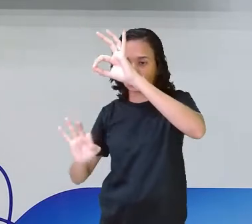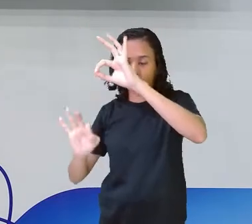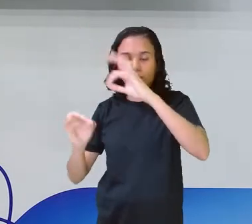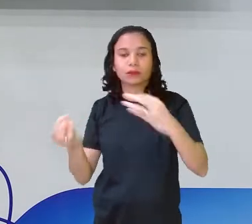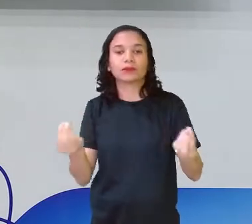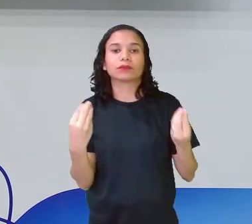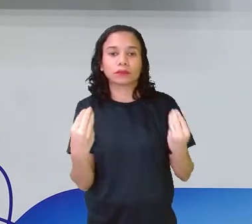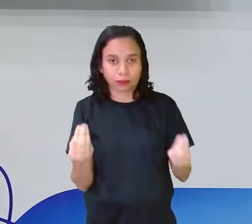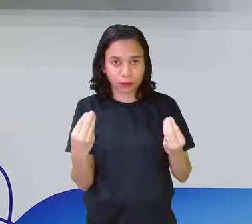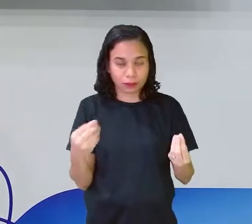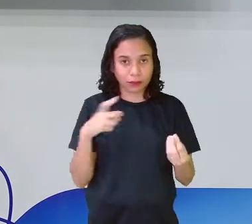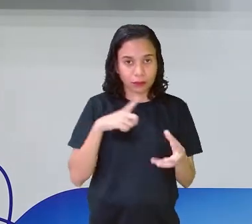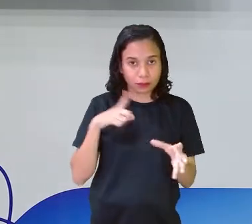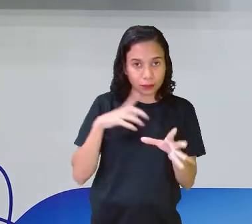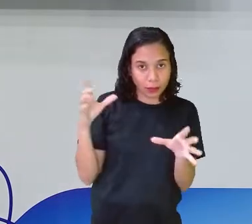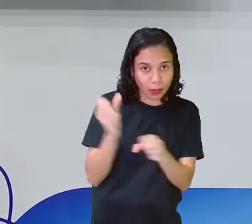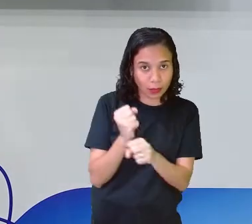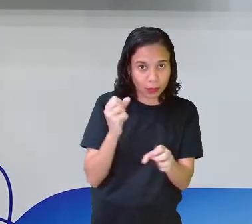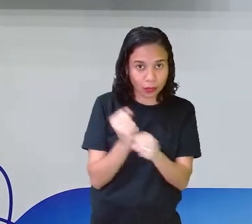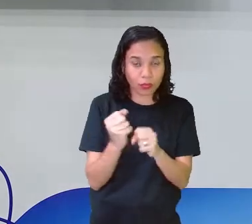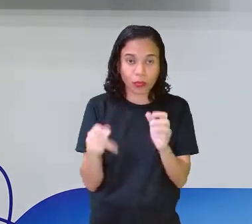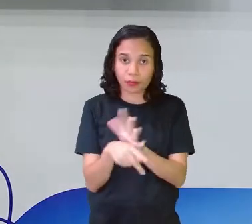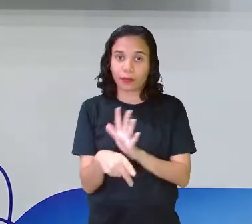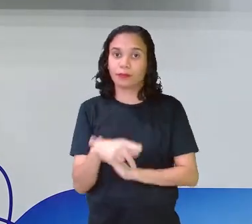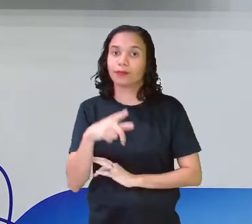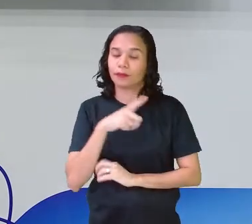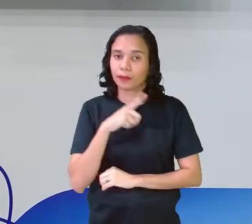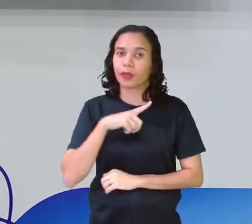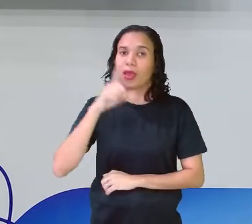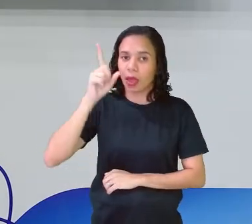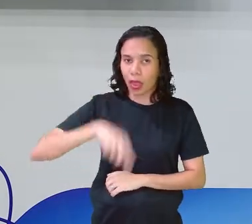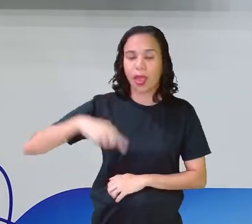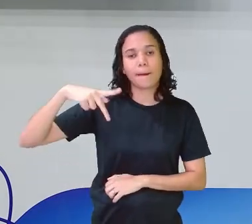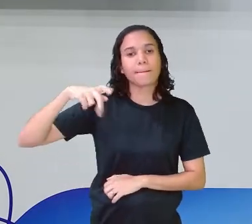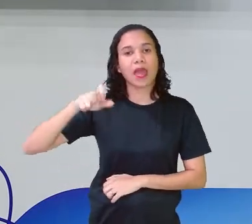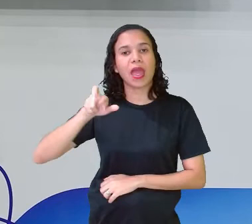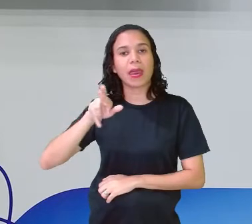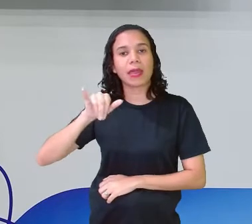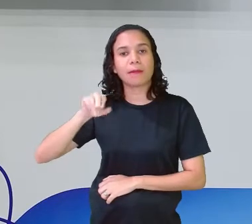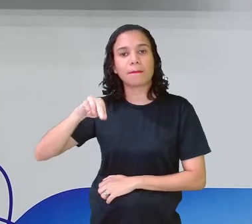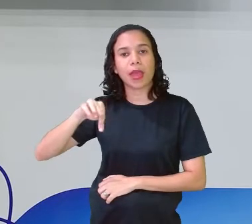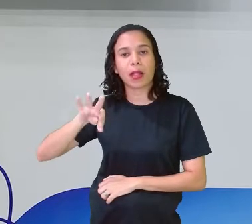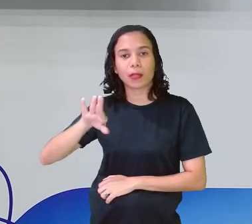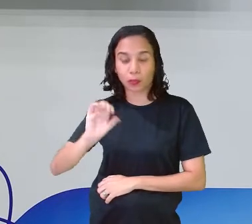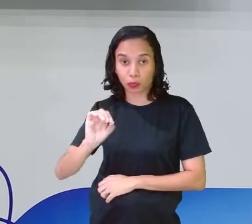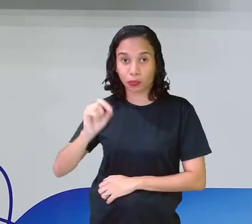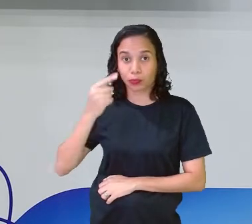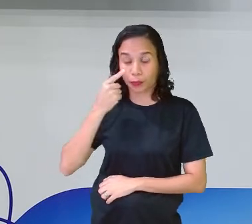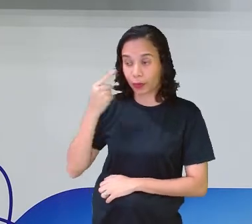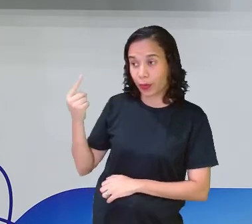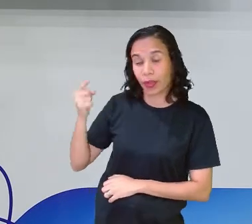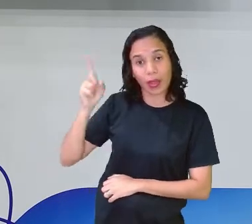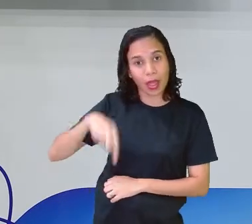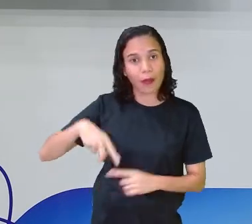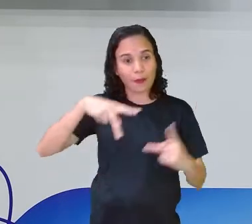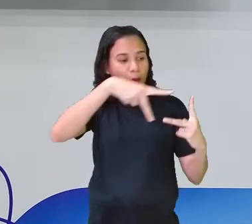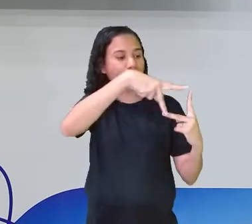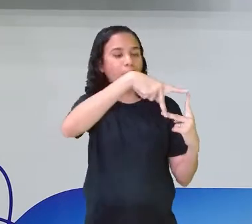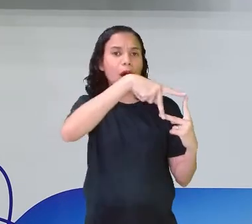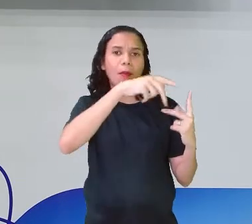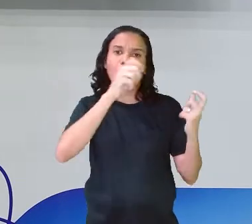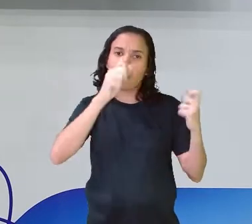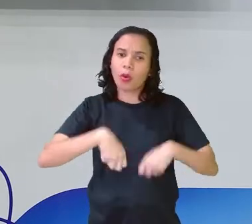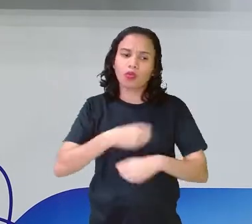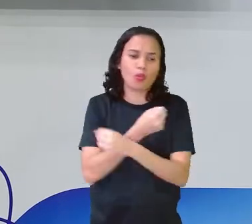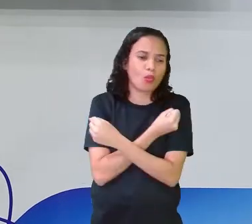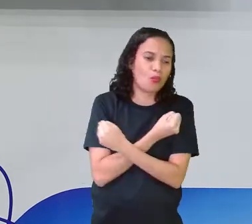esse. A soma dos lados é o meu perímetro. Nesse caso, quadrado, mas eu poderia ter em